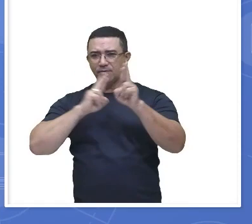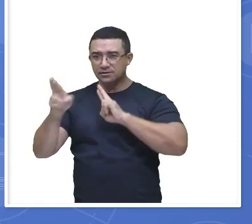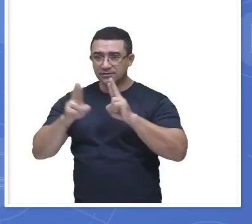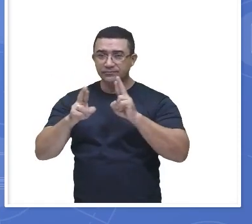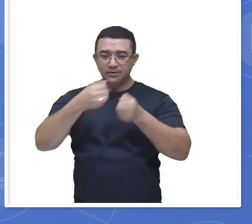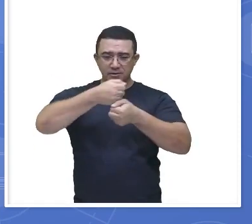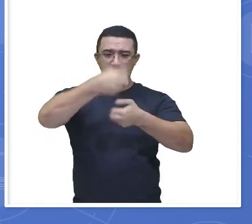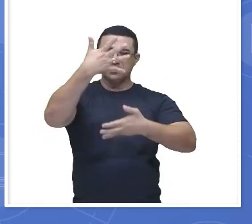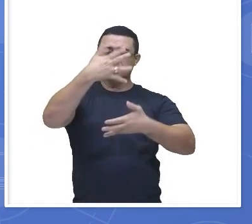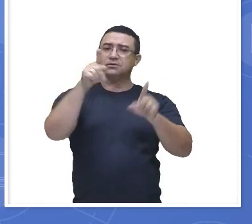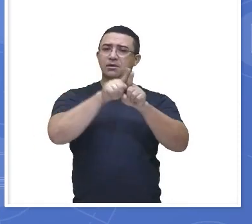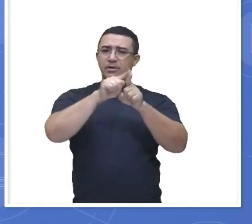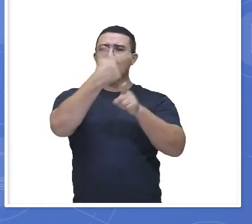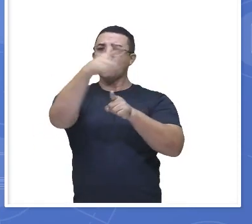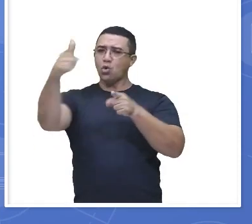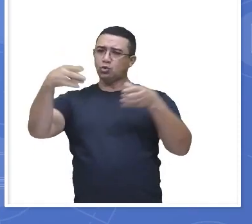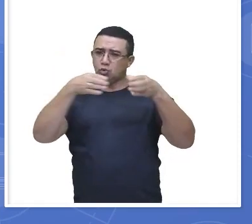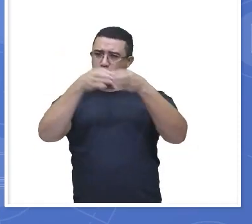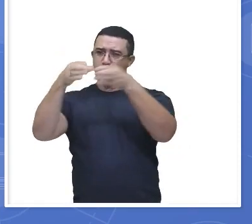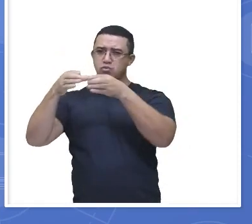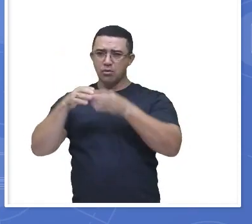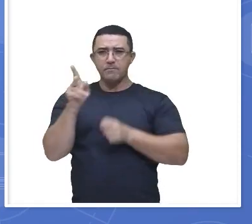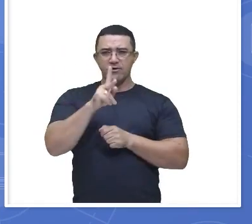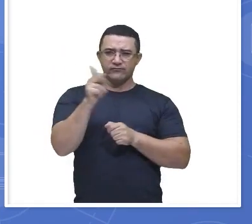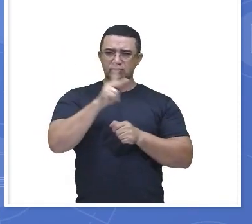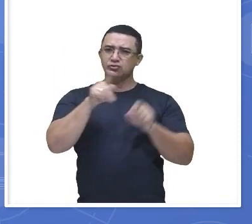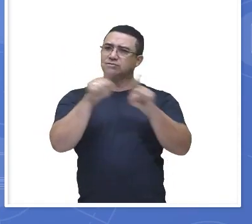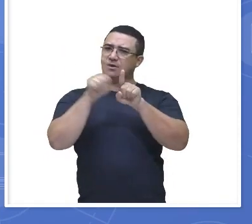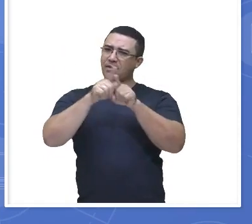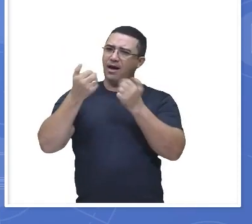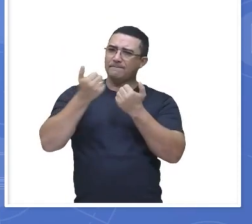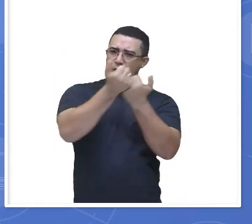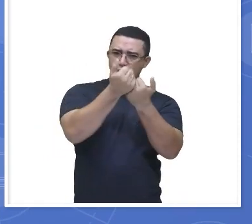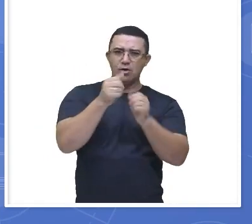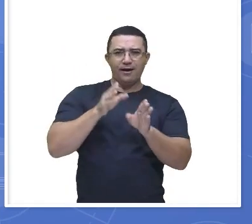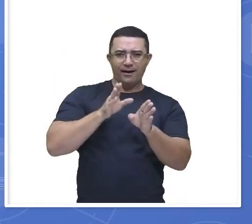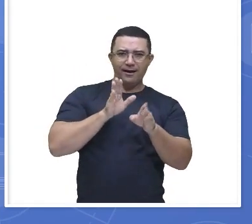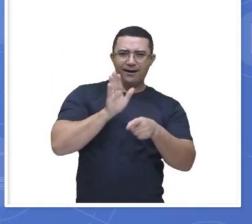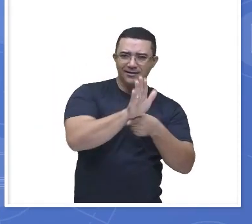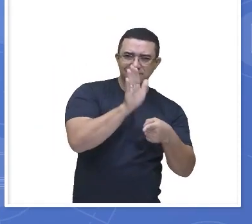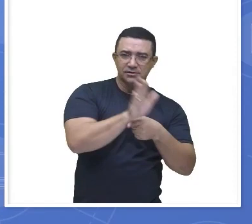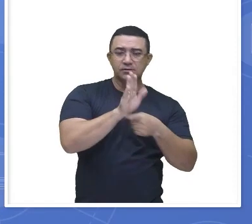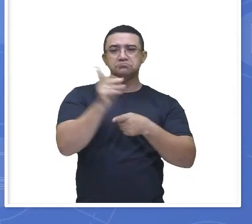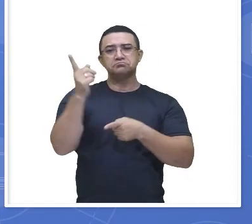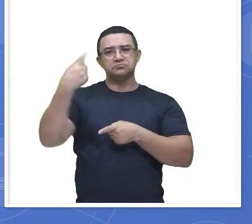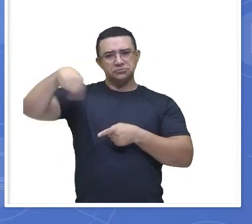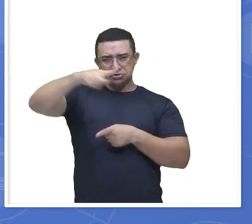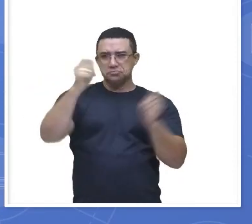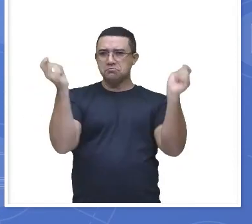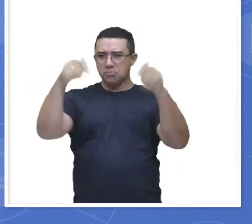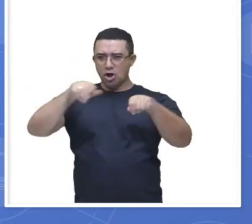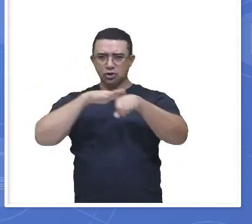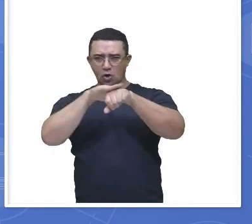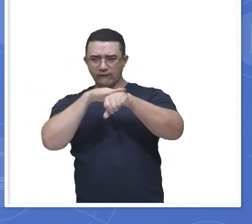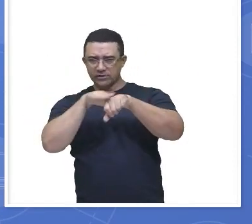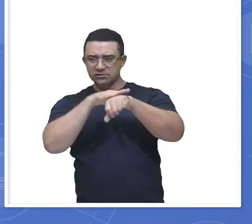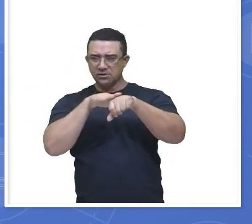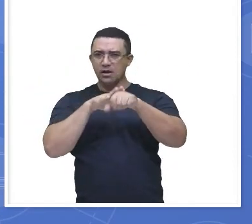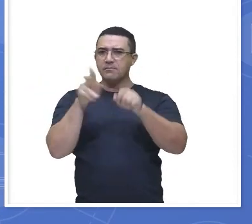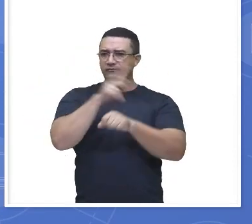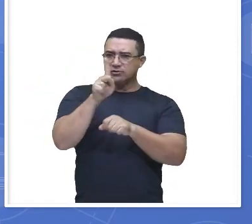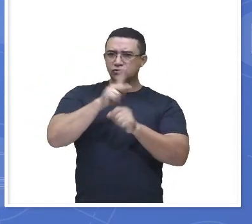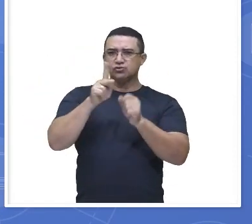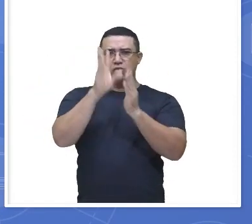no chat há outros professores que estão sempre se apresentando quando uma aula começa, então vocês podem conversar com eles também sobre o conteúdo, tá